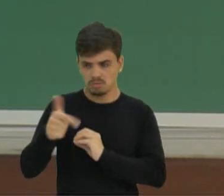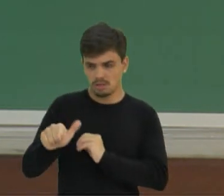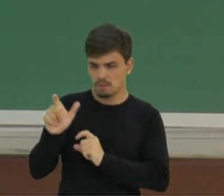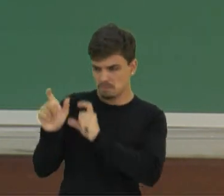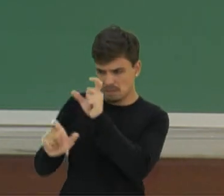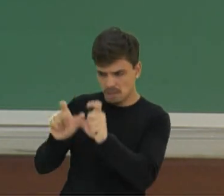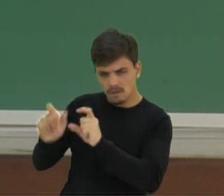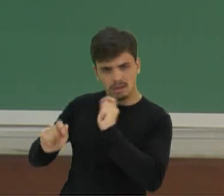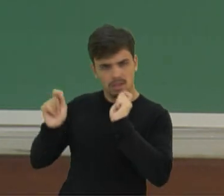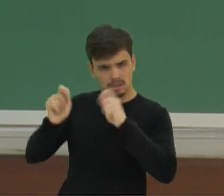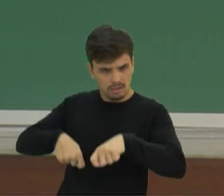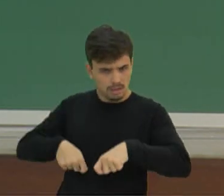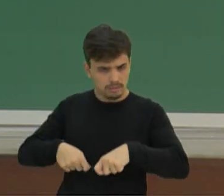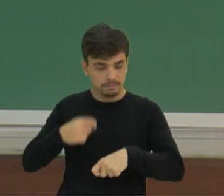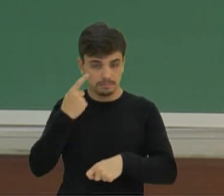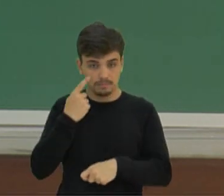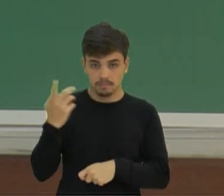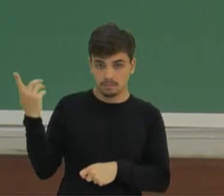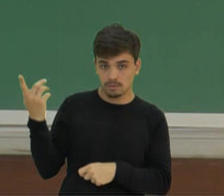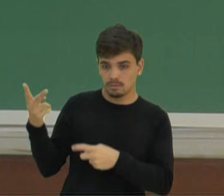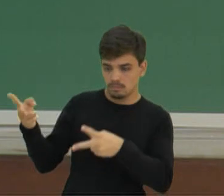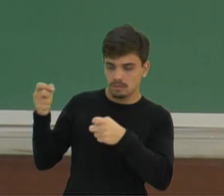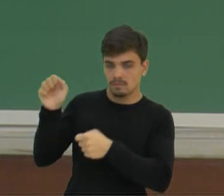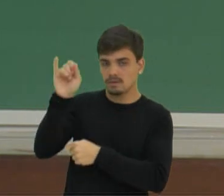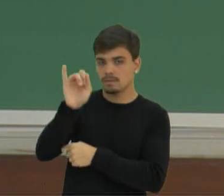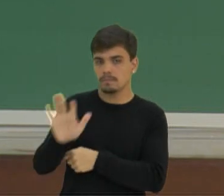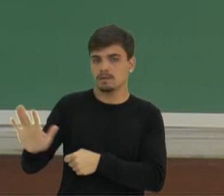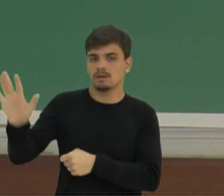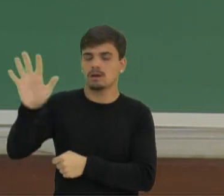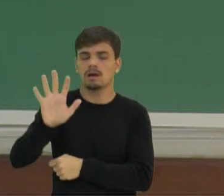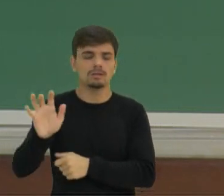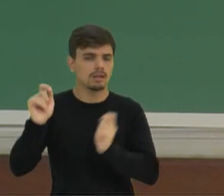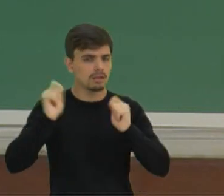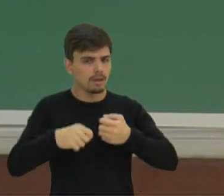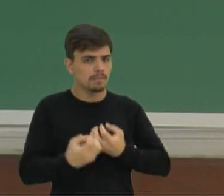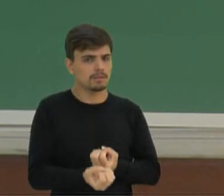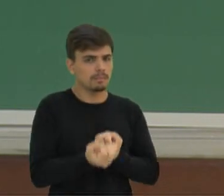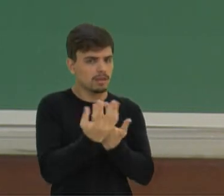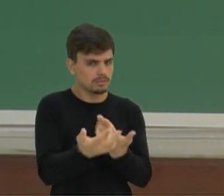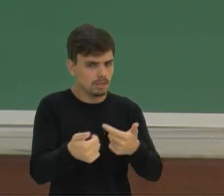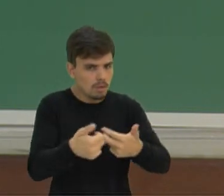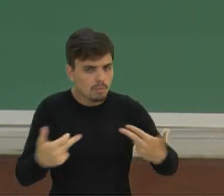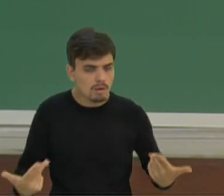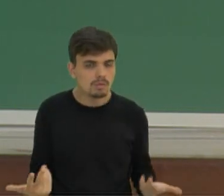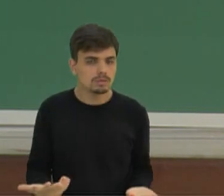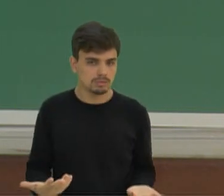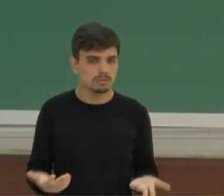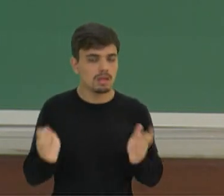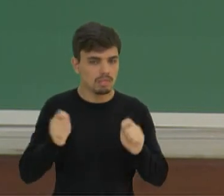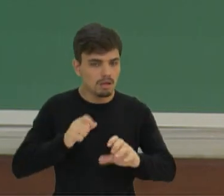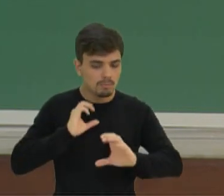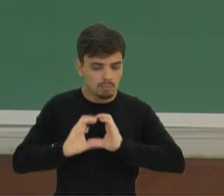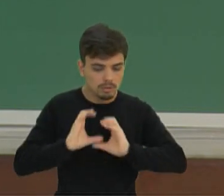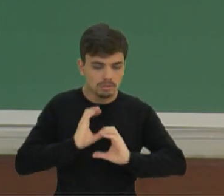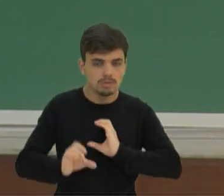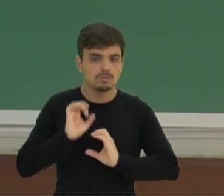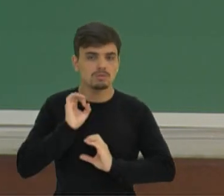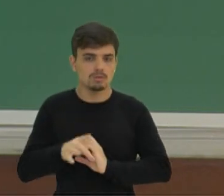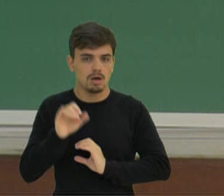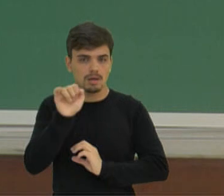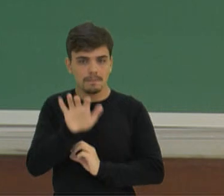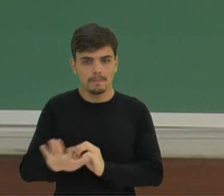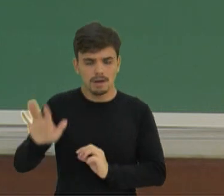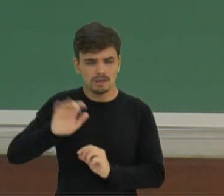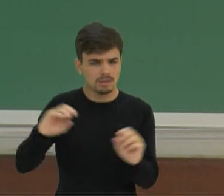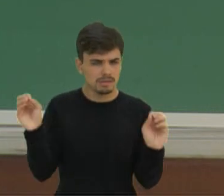as imagens. Através dessas imagens, a gente consegue expressar algo? É possível se comunicar apenas com as